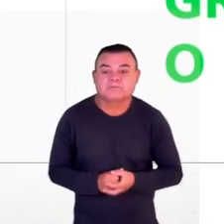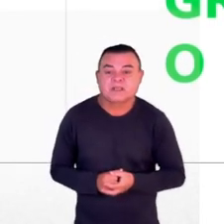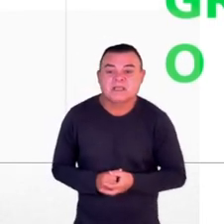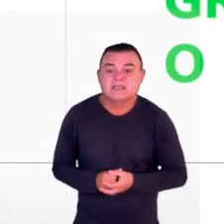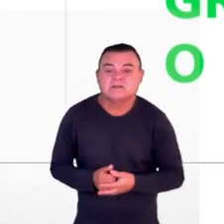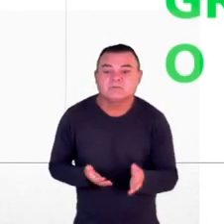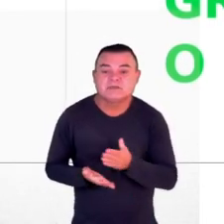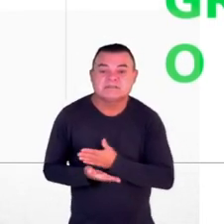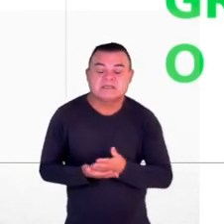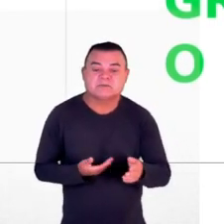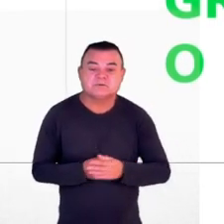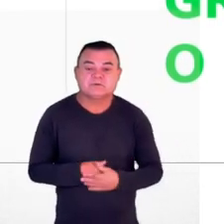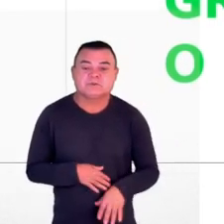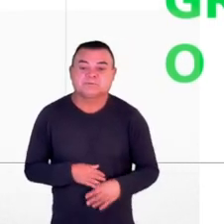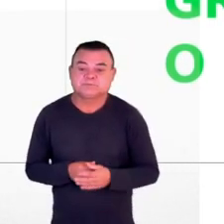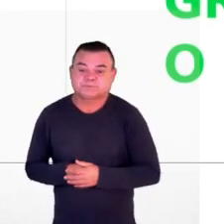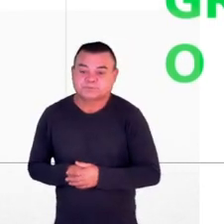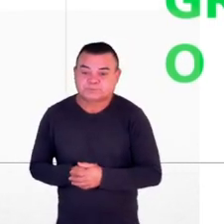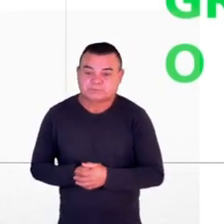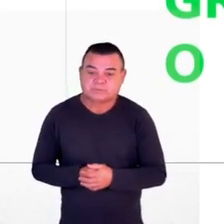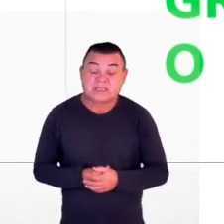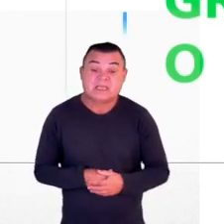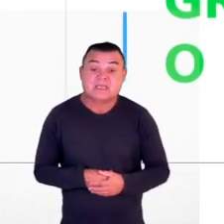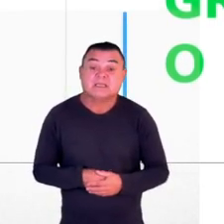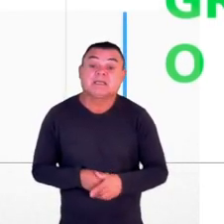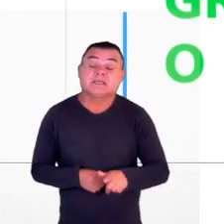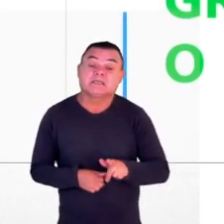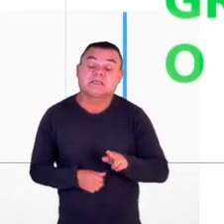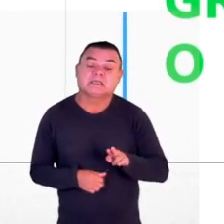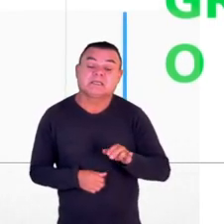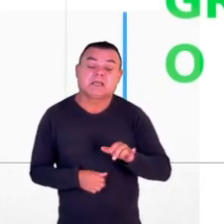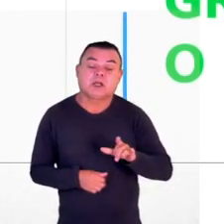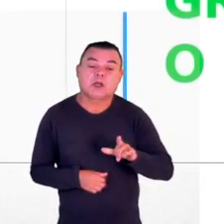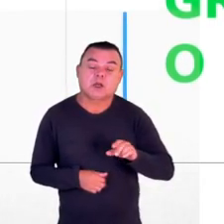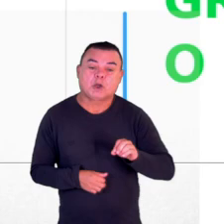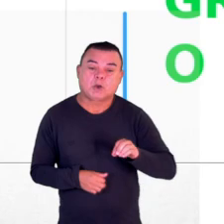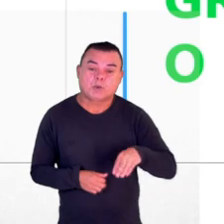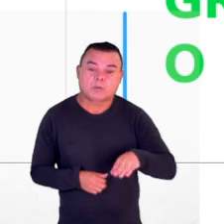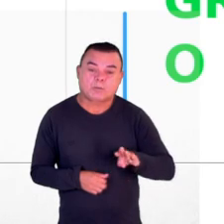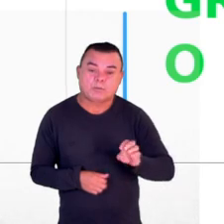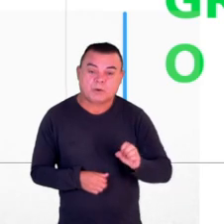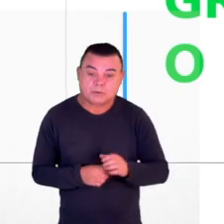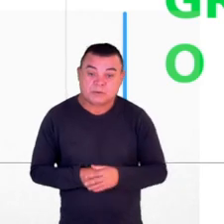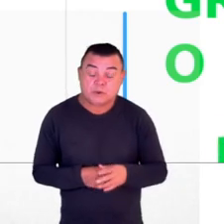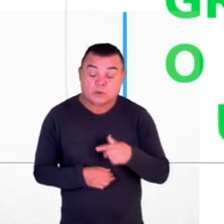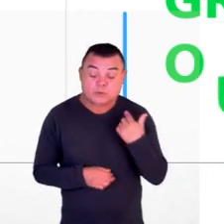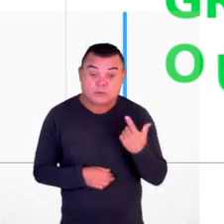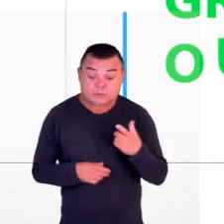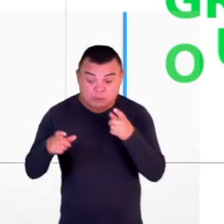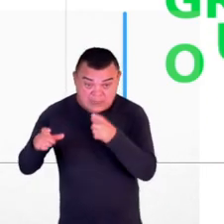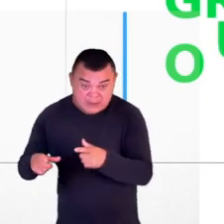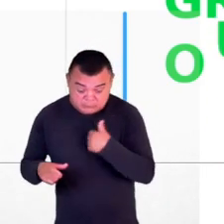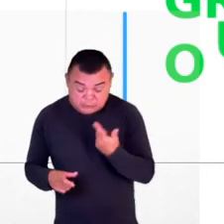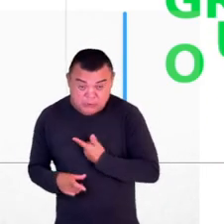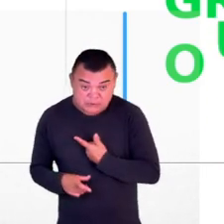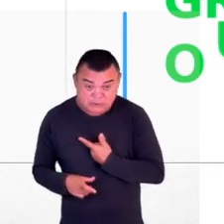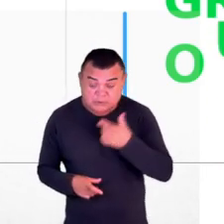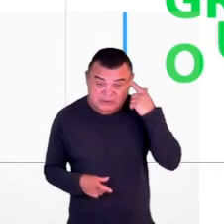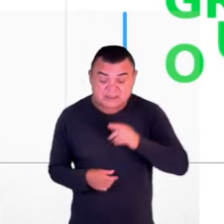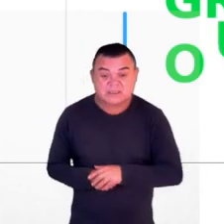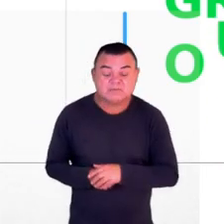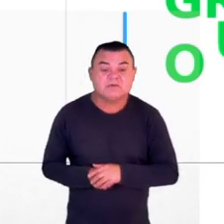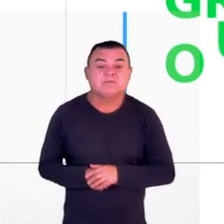sobre o quilombo do Grotão foi uma comunidade onde nós conseguimos eh beneficiar a